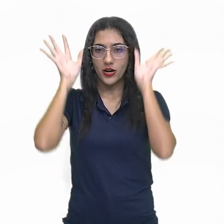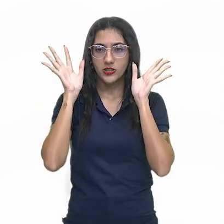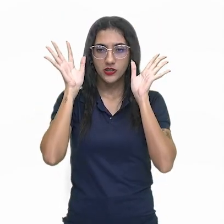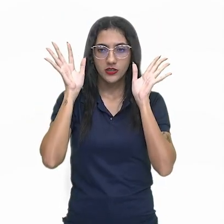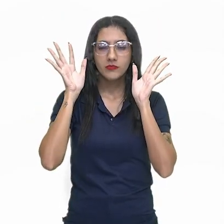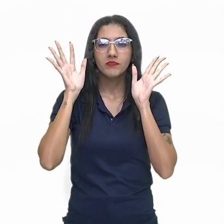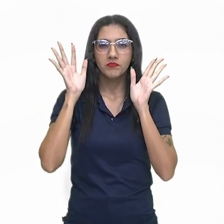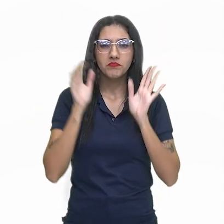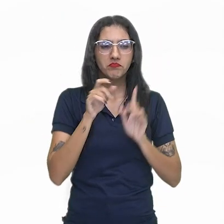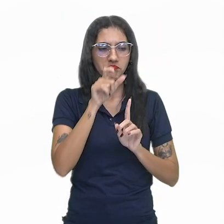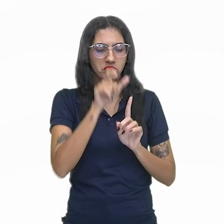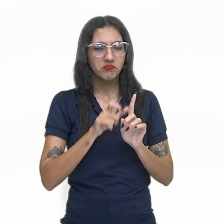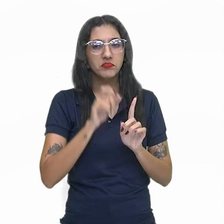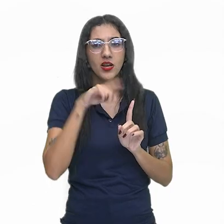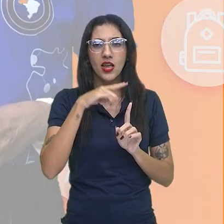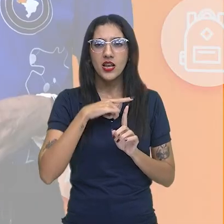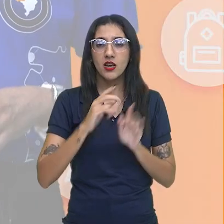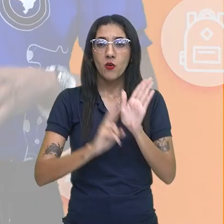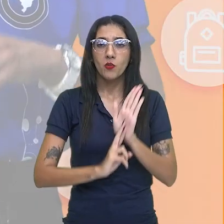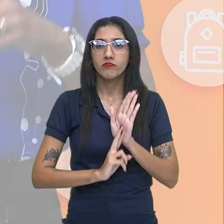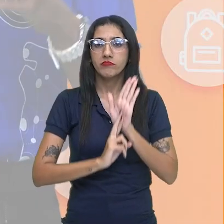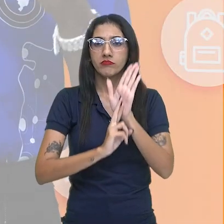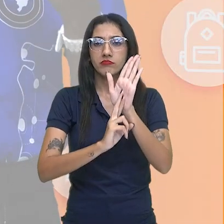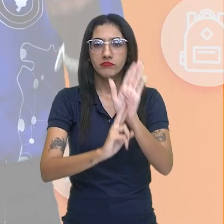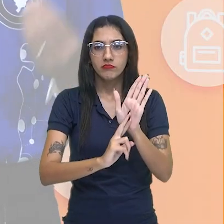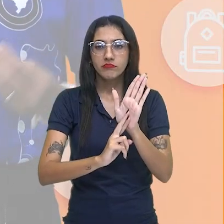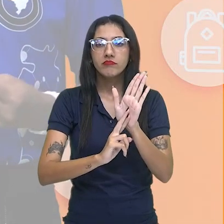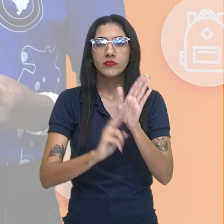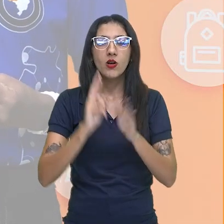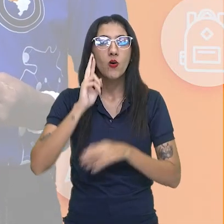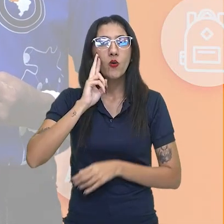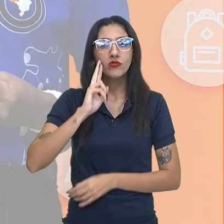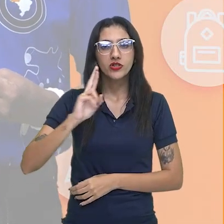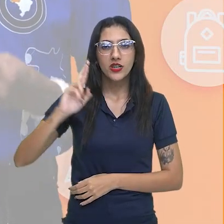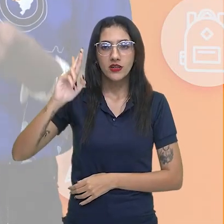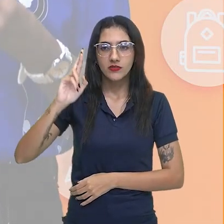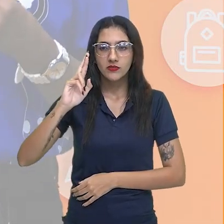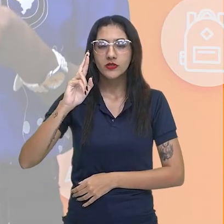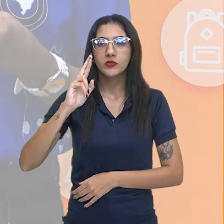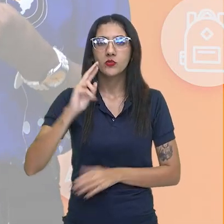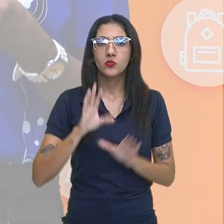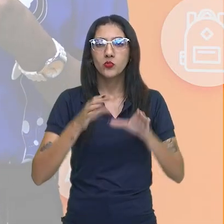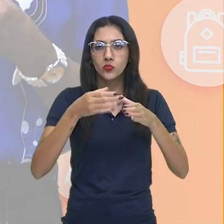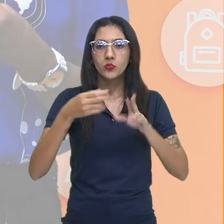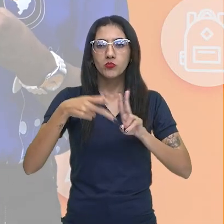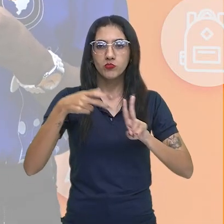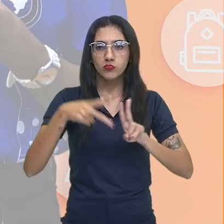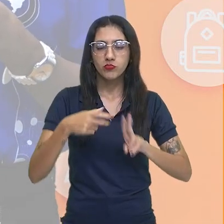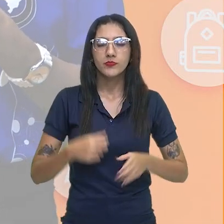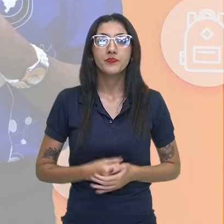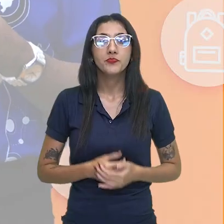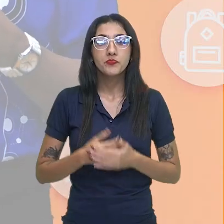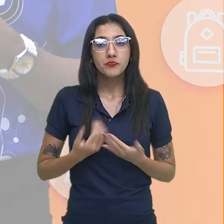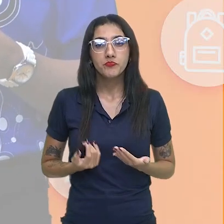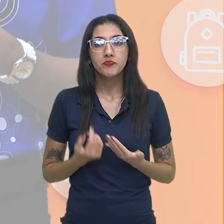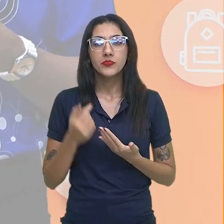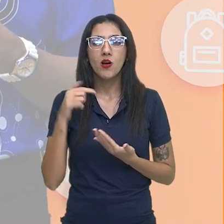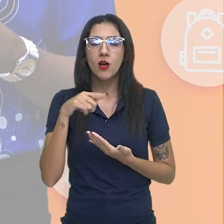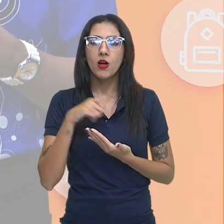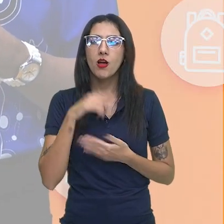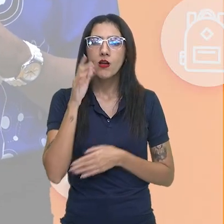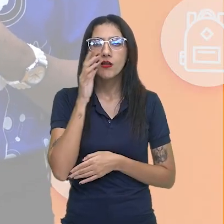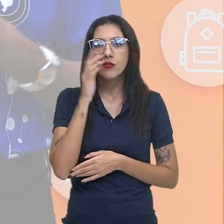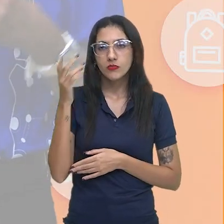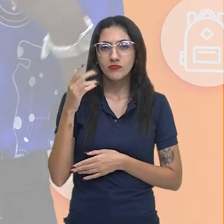língua tupi-guarani. Então, essas manifestações religiosas estarão presentes aqui na